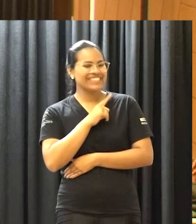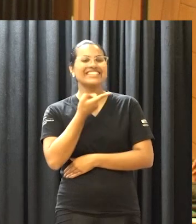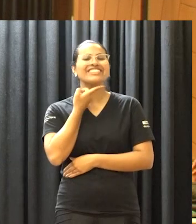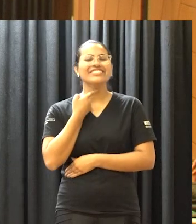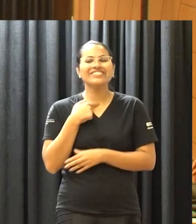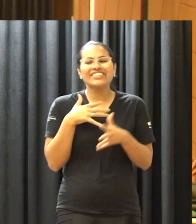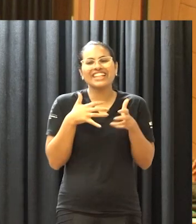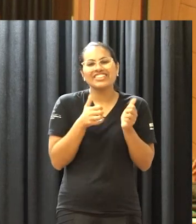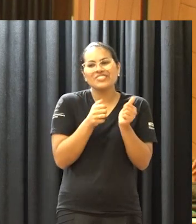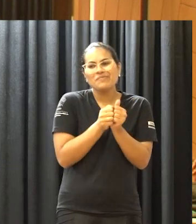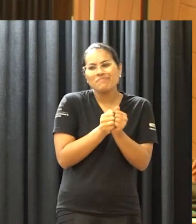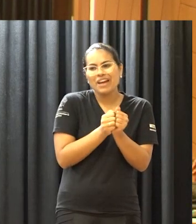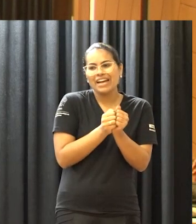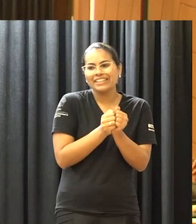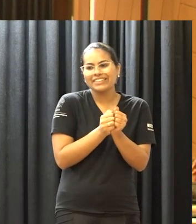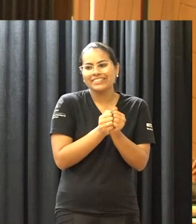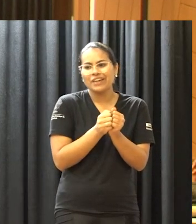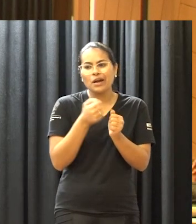conhecimento.